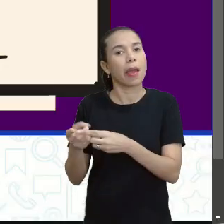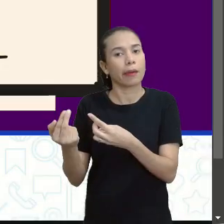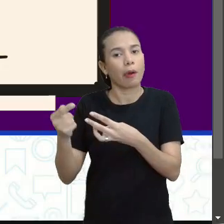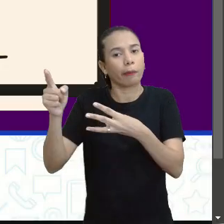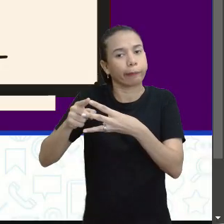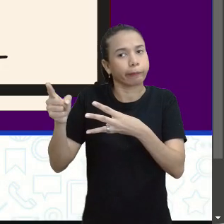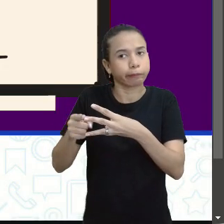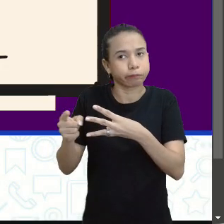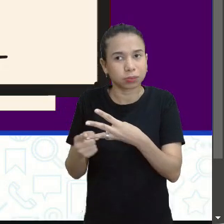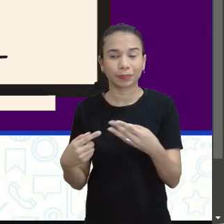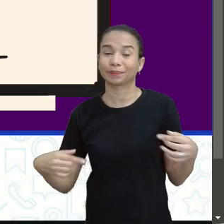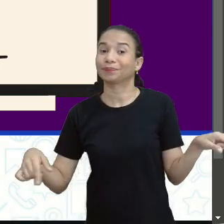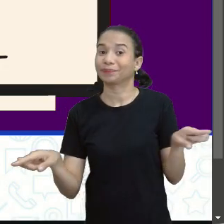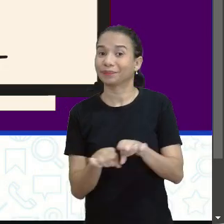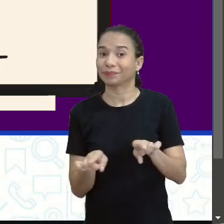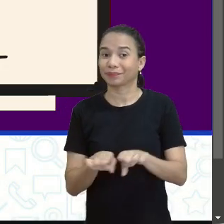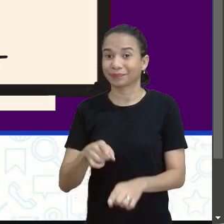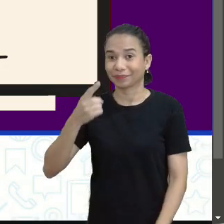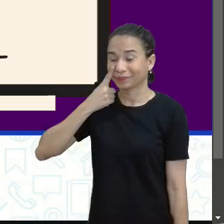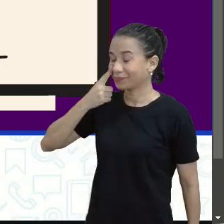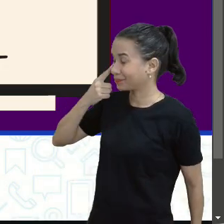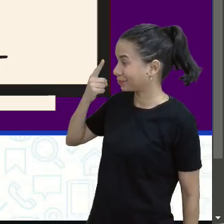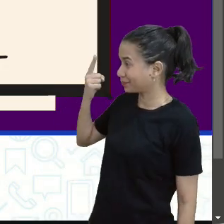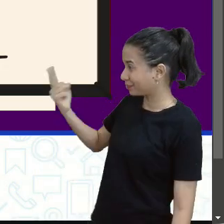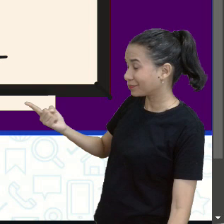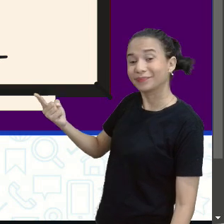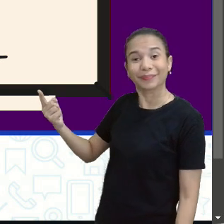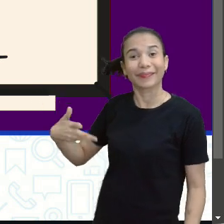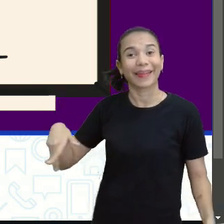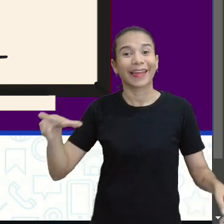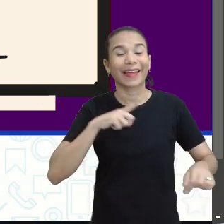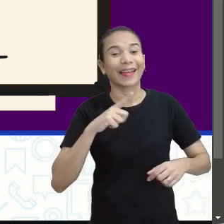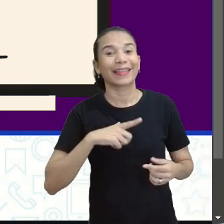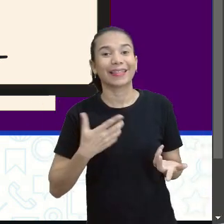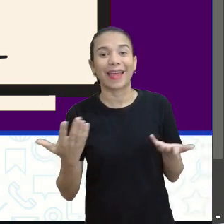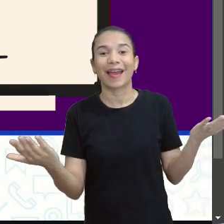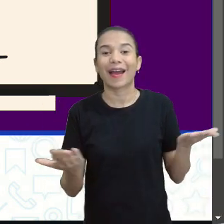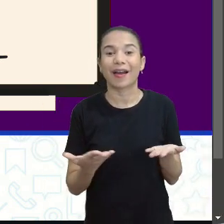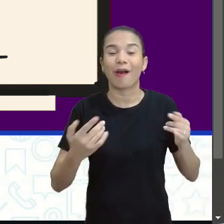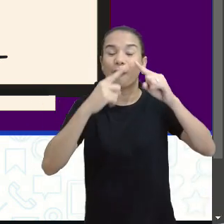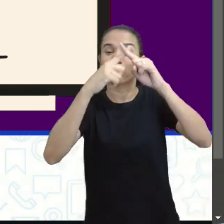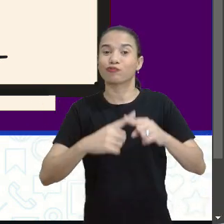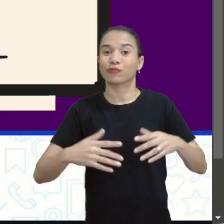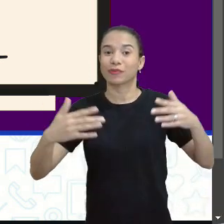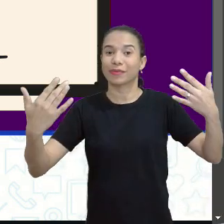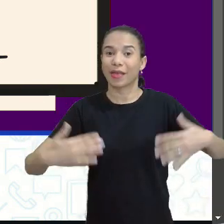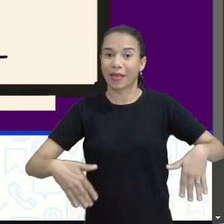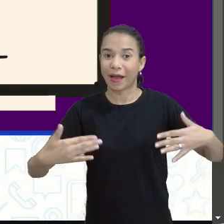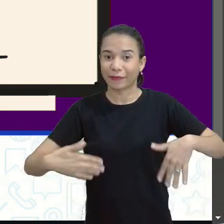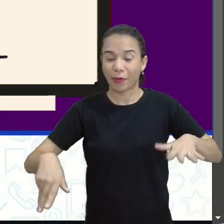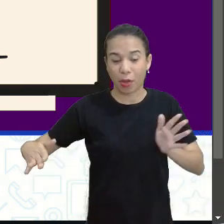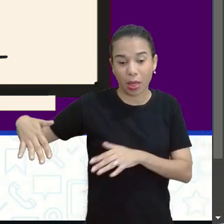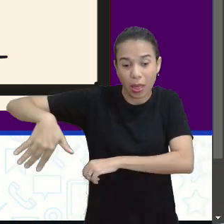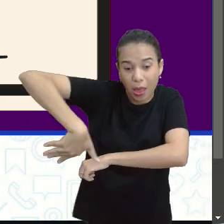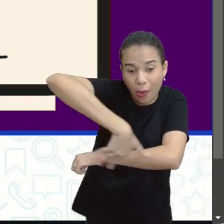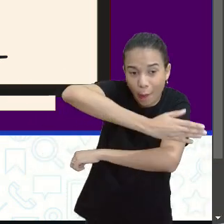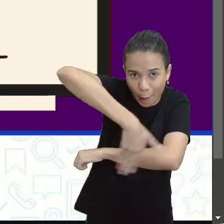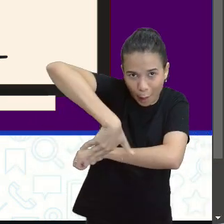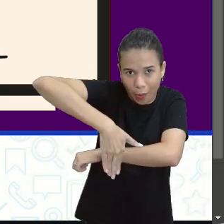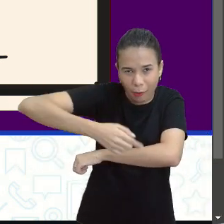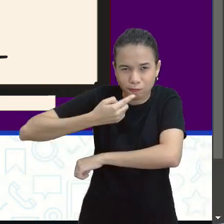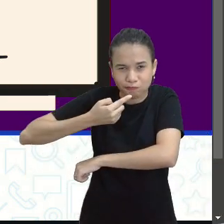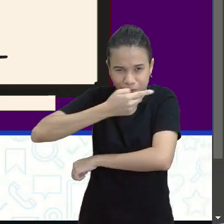as provas de rua. Eu falei antes das provas de pista e agora nós temos a de rua. Então, tem